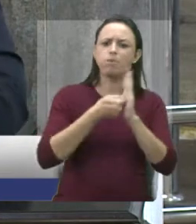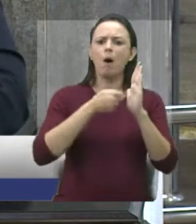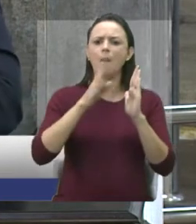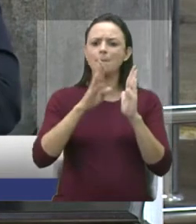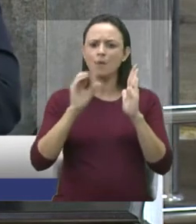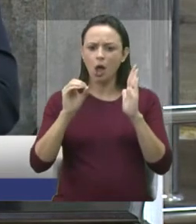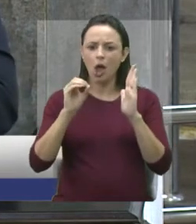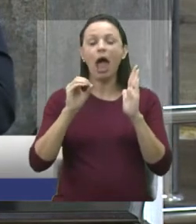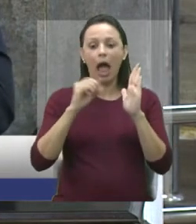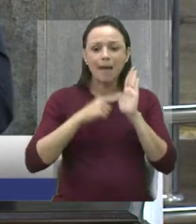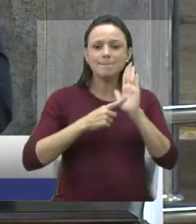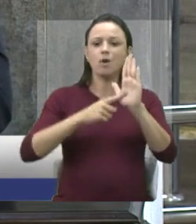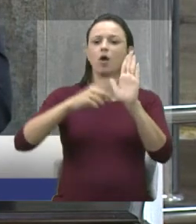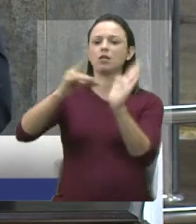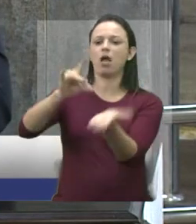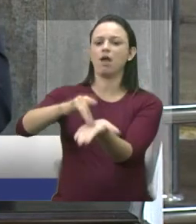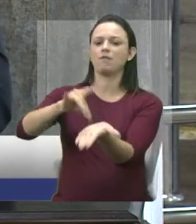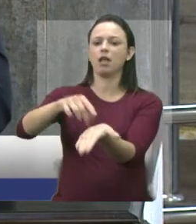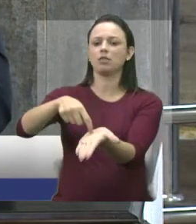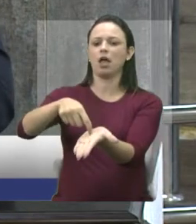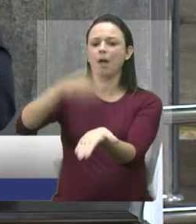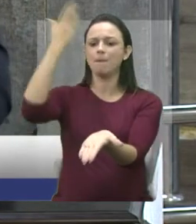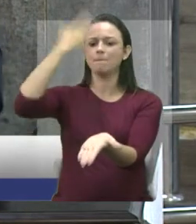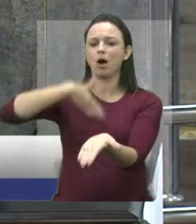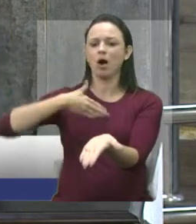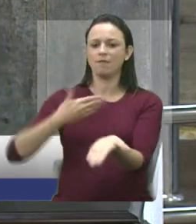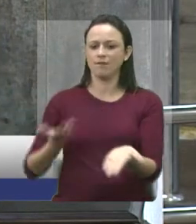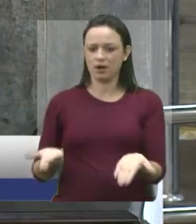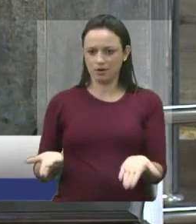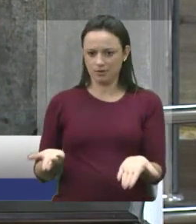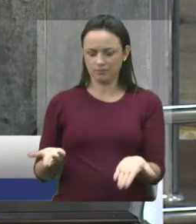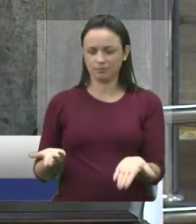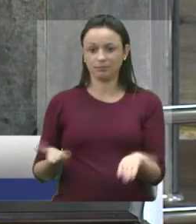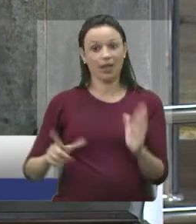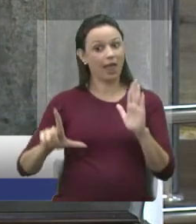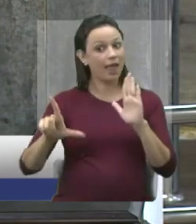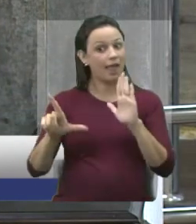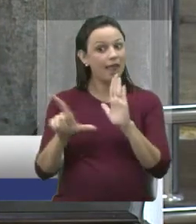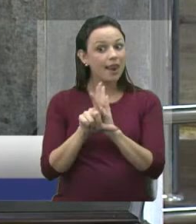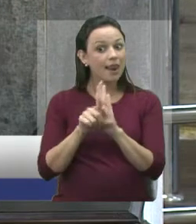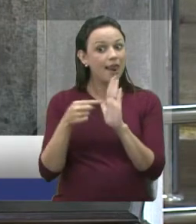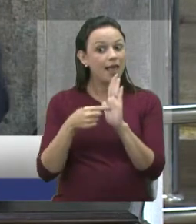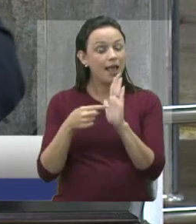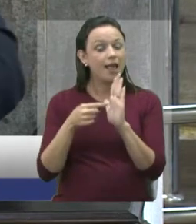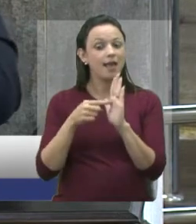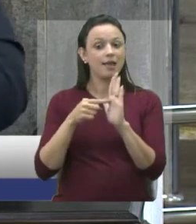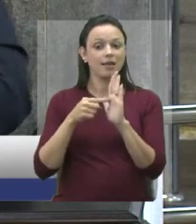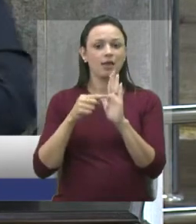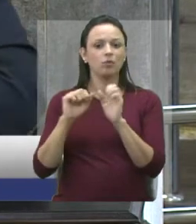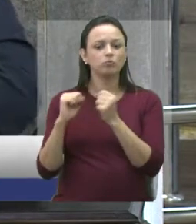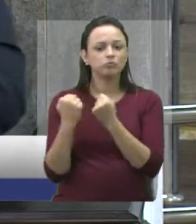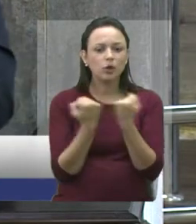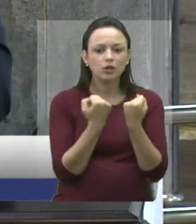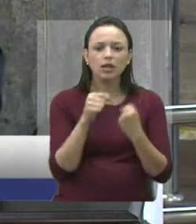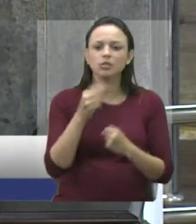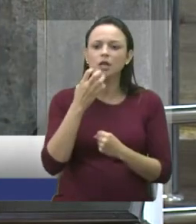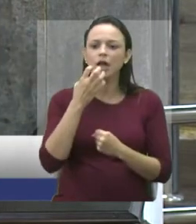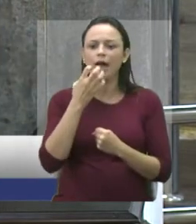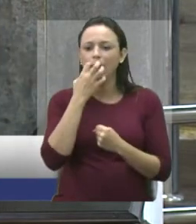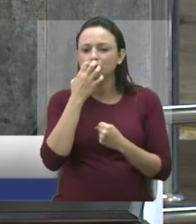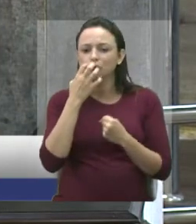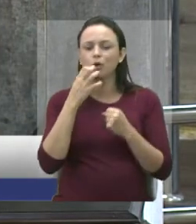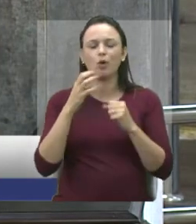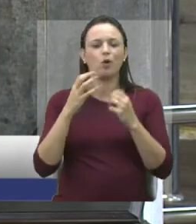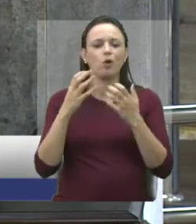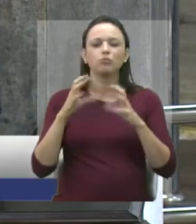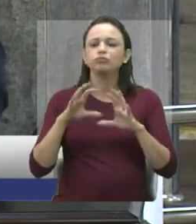trazer a realidade à tona. Tá? É lei que protege os cães comunitários, maus-tratos não adianta só